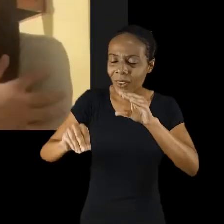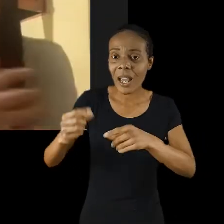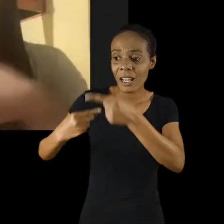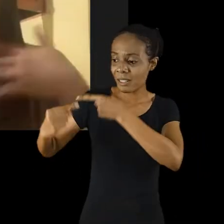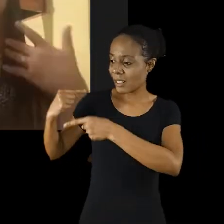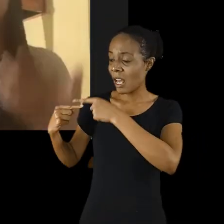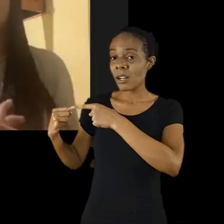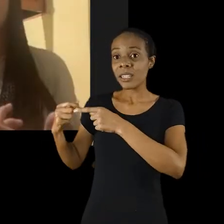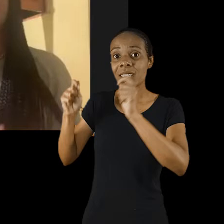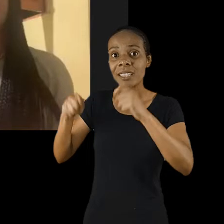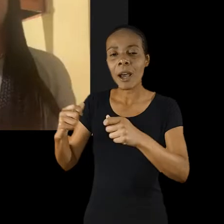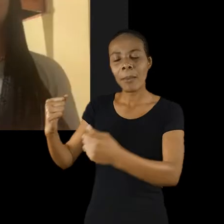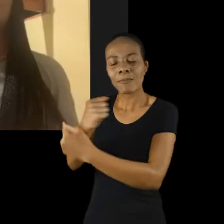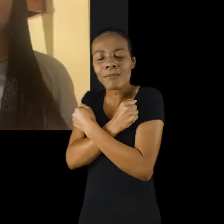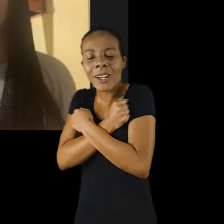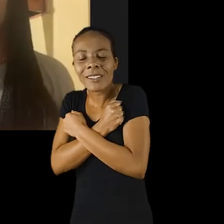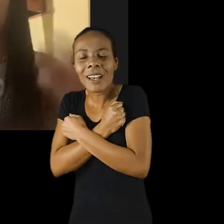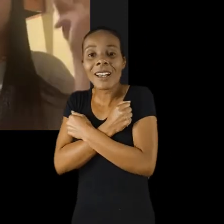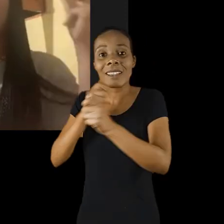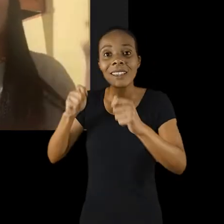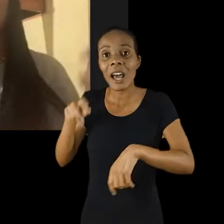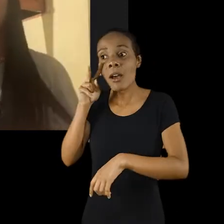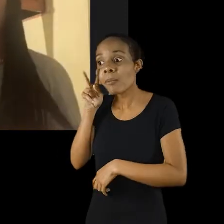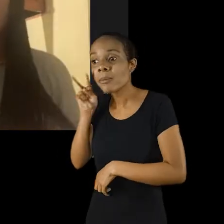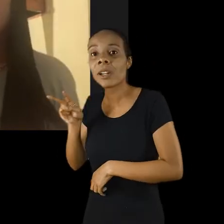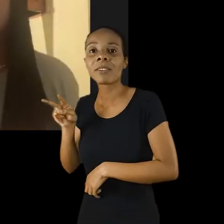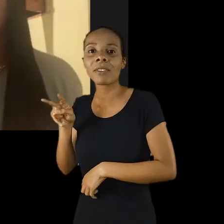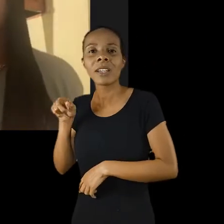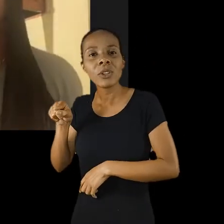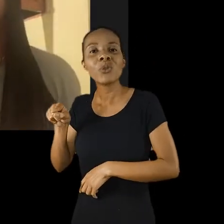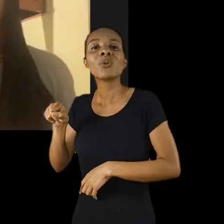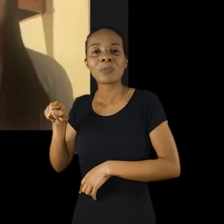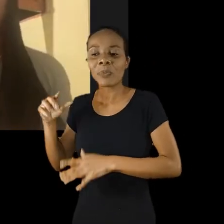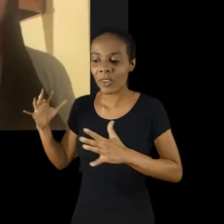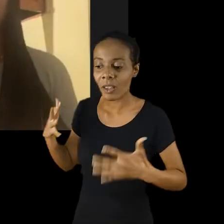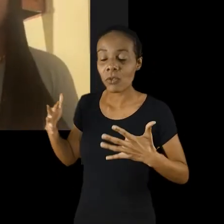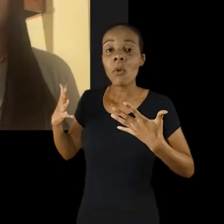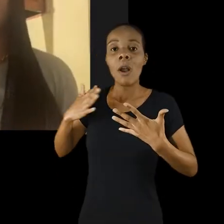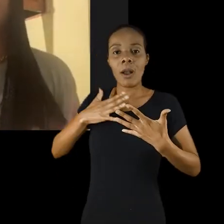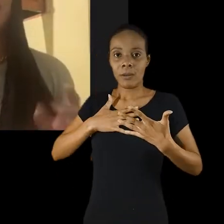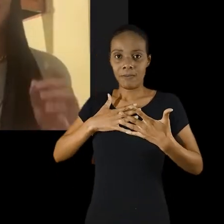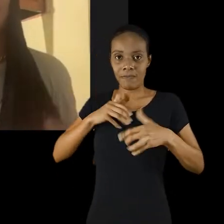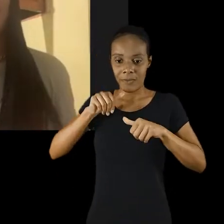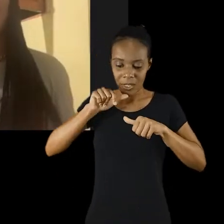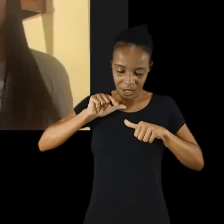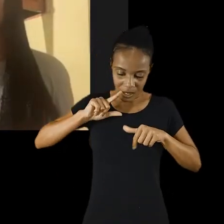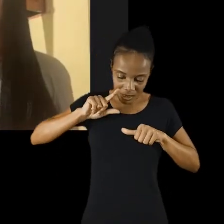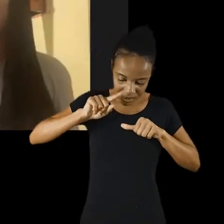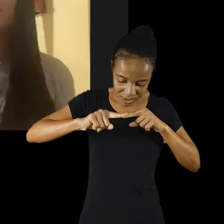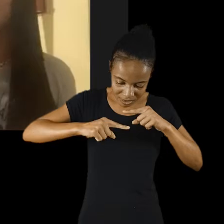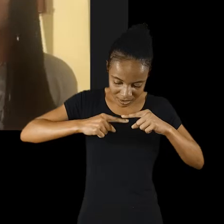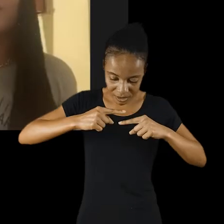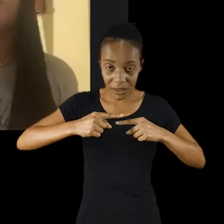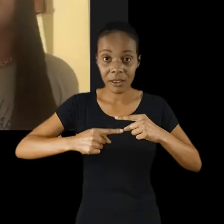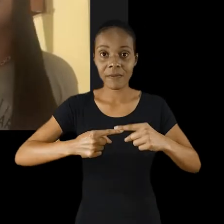abraçar, que eu posso ver. E isso também, para mim, foi um start na minha transição. Quando eu comecei minha transição, eu comecei a entender que, para além